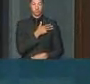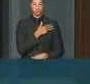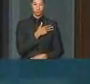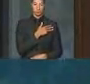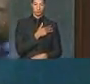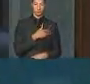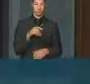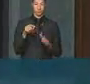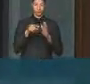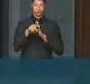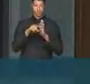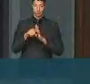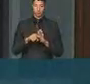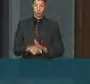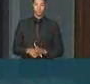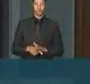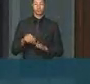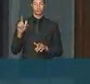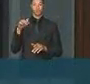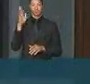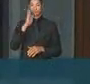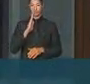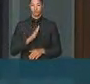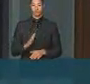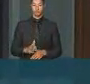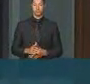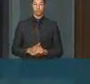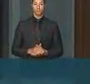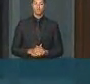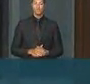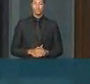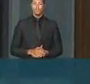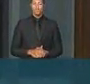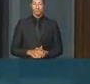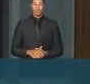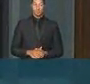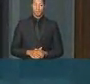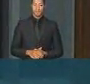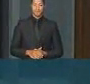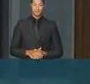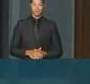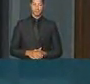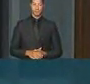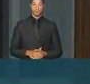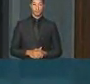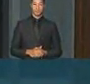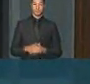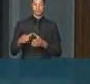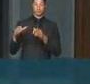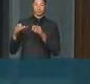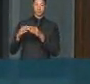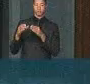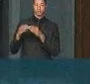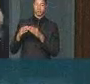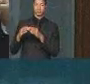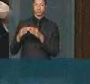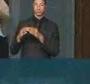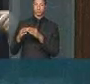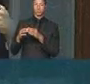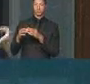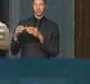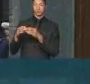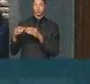nas investigações em curso no Brasil eleita um dos partidos da oposição pediu